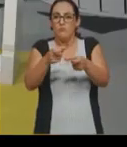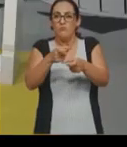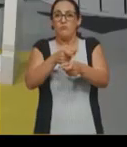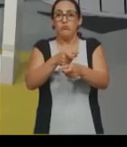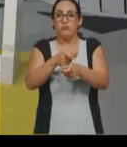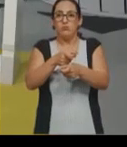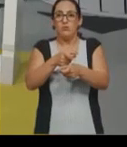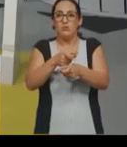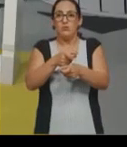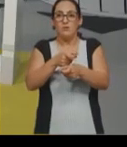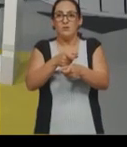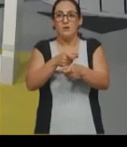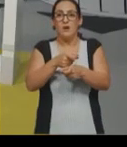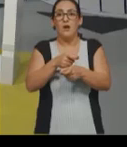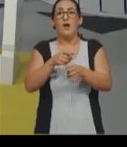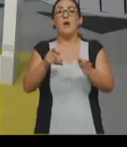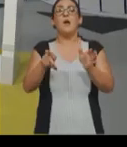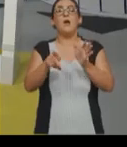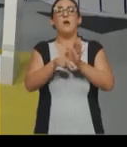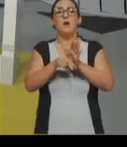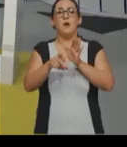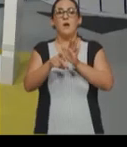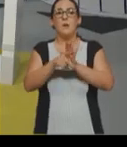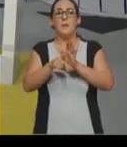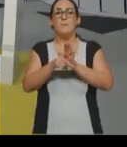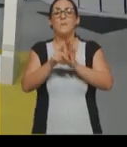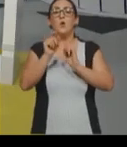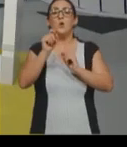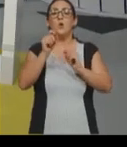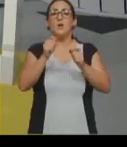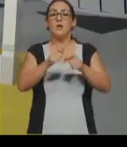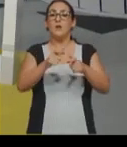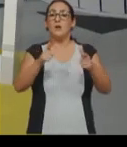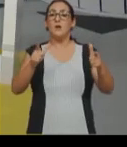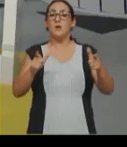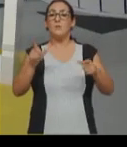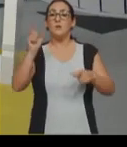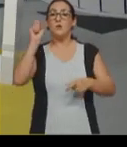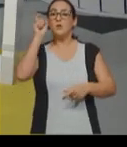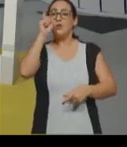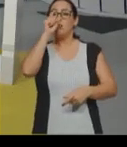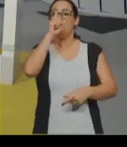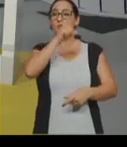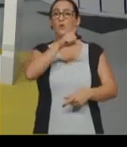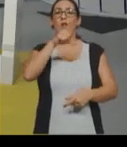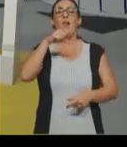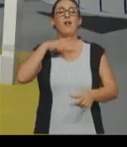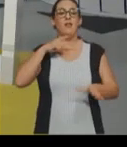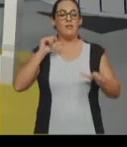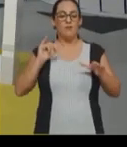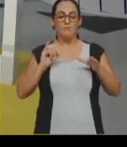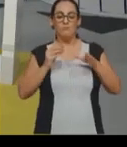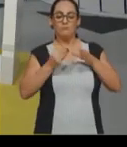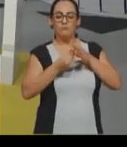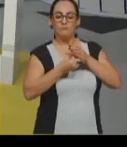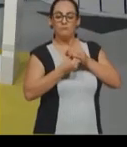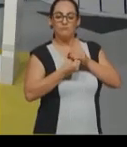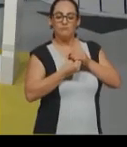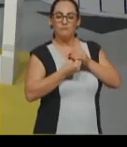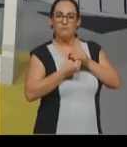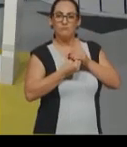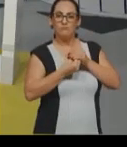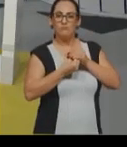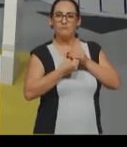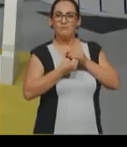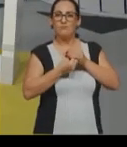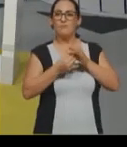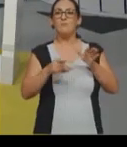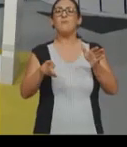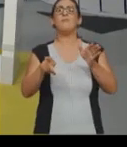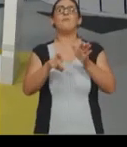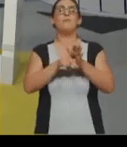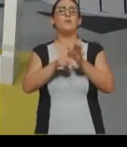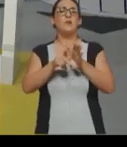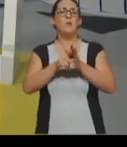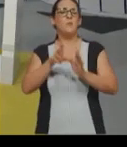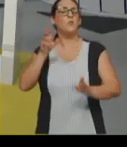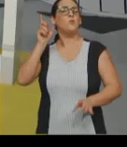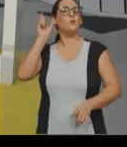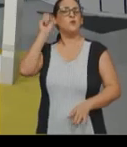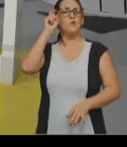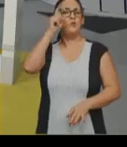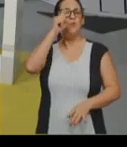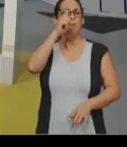esse acesso, né, maior a dificuldade de uma integração, né, enquanto nação, maior uma